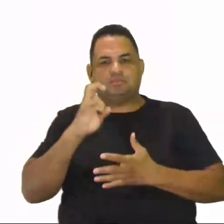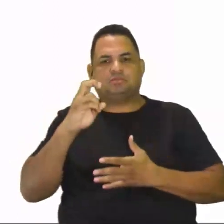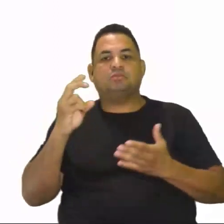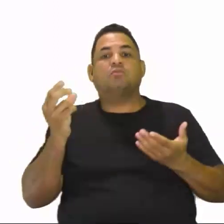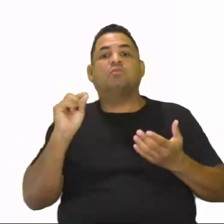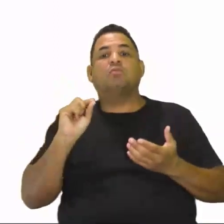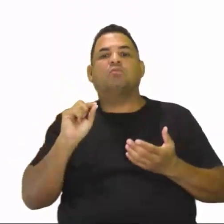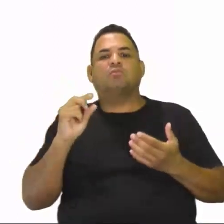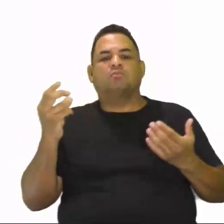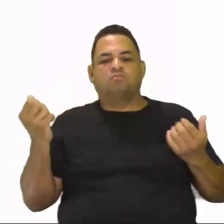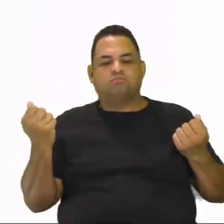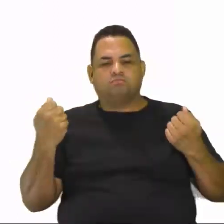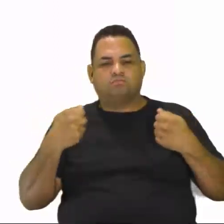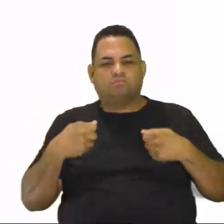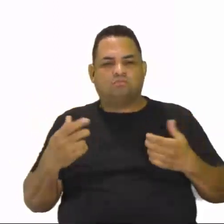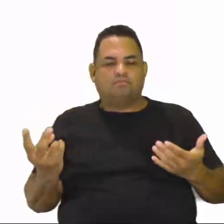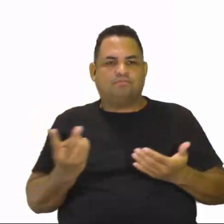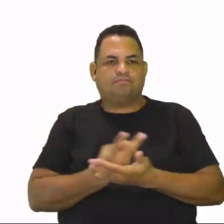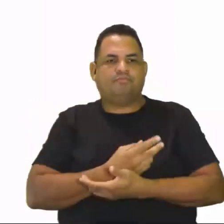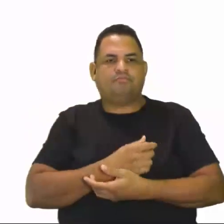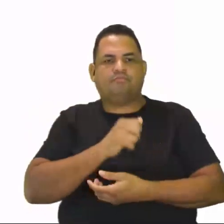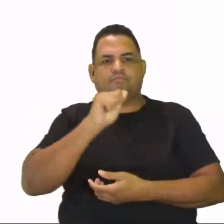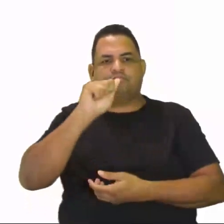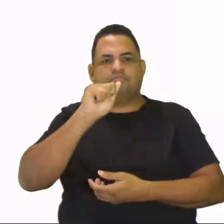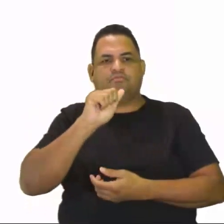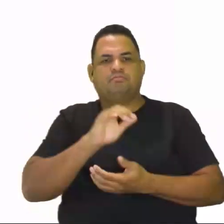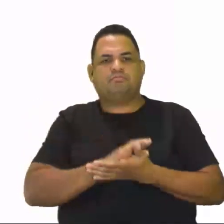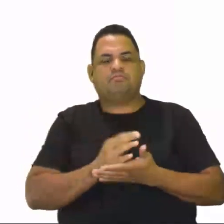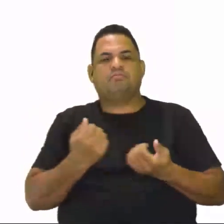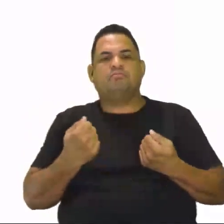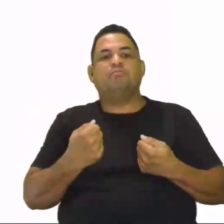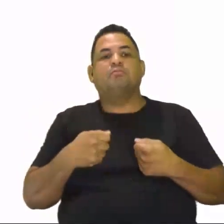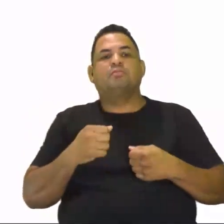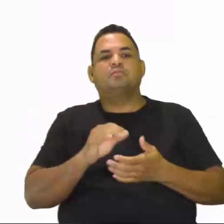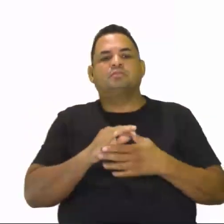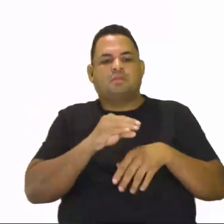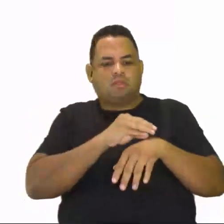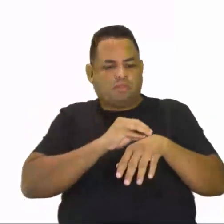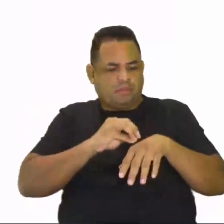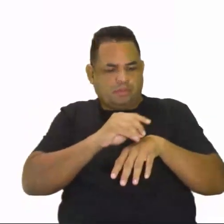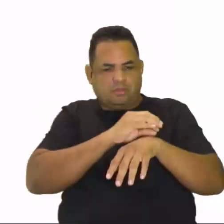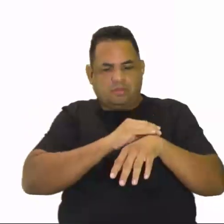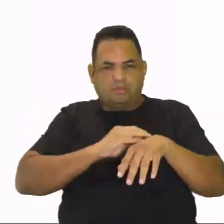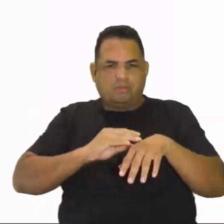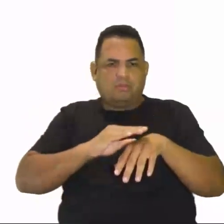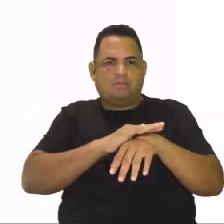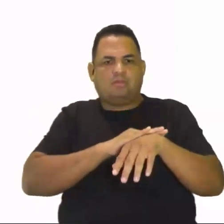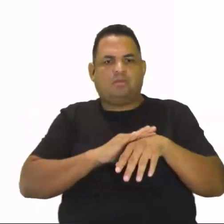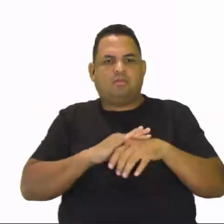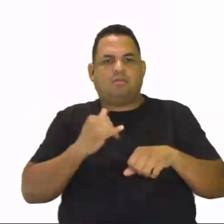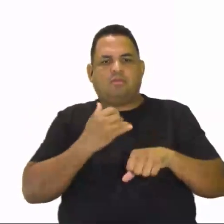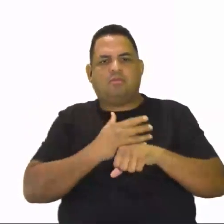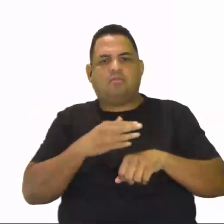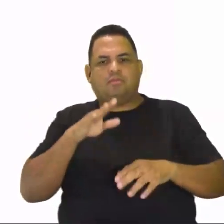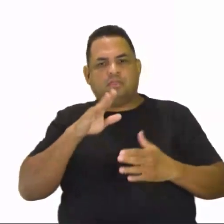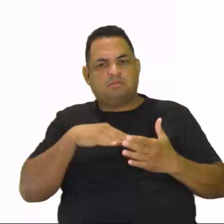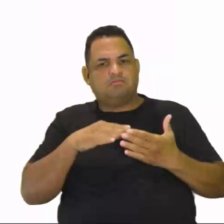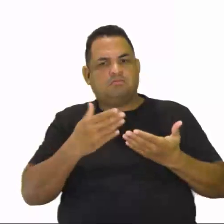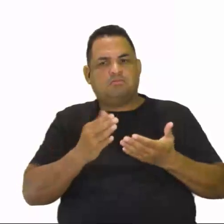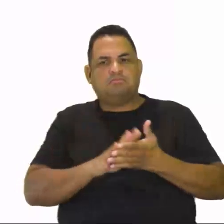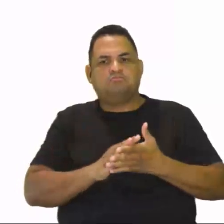que pode acontecer? Na letra A, diz que pode acontecer corrosão de metais,